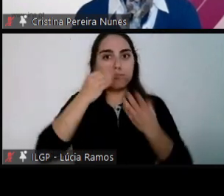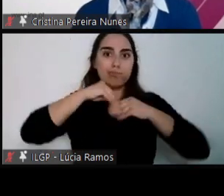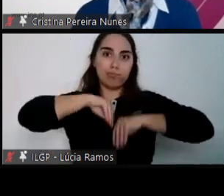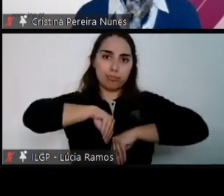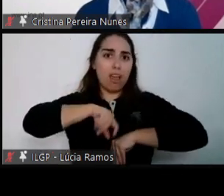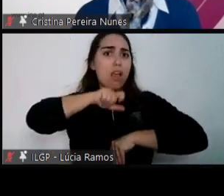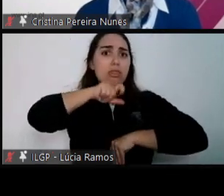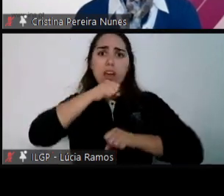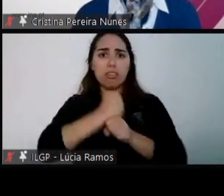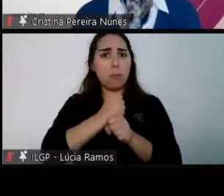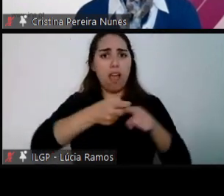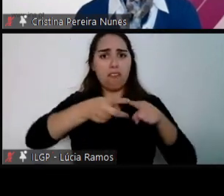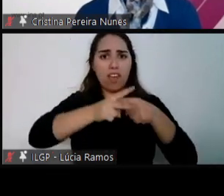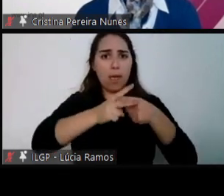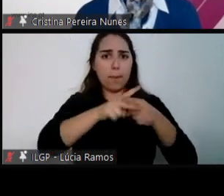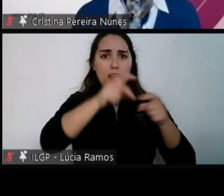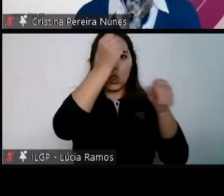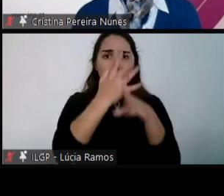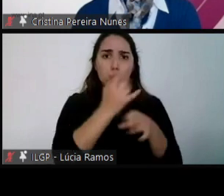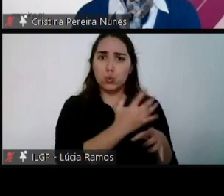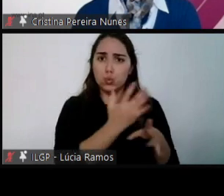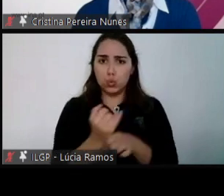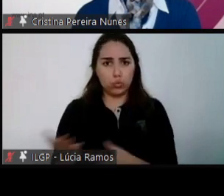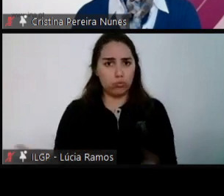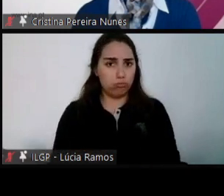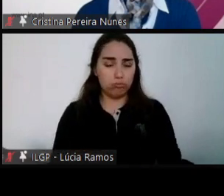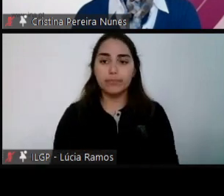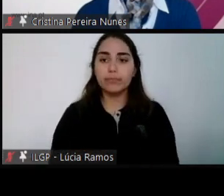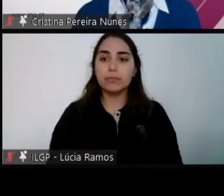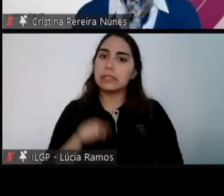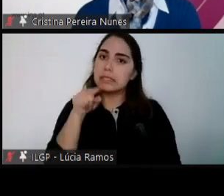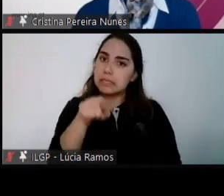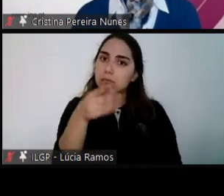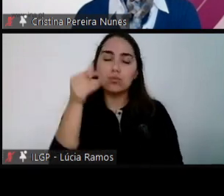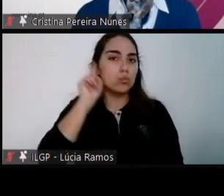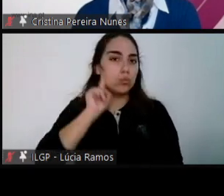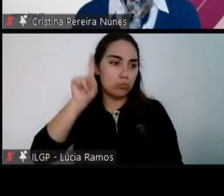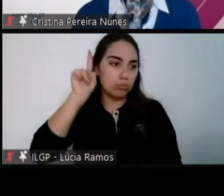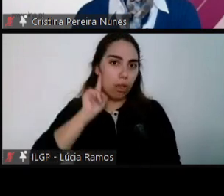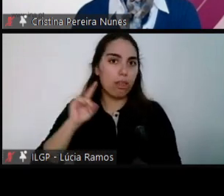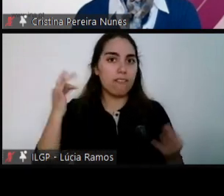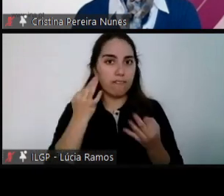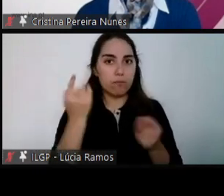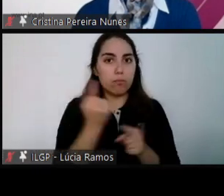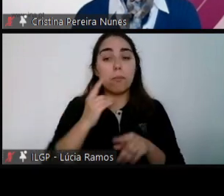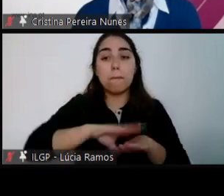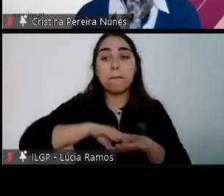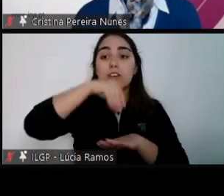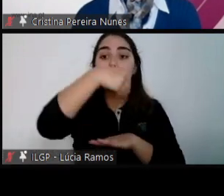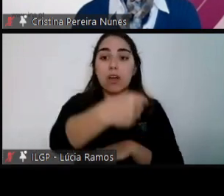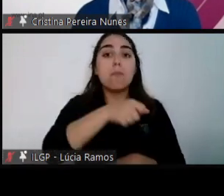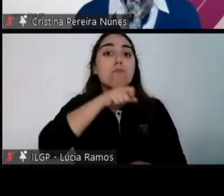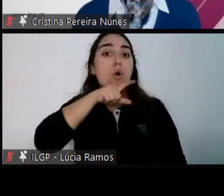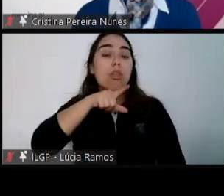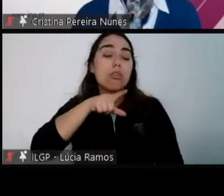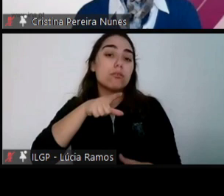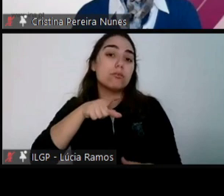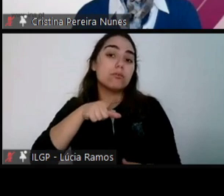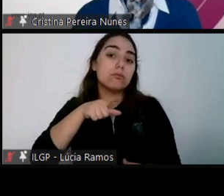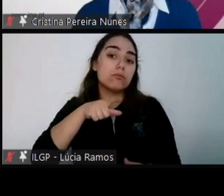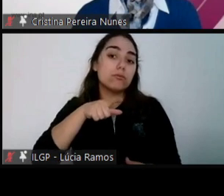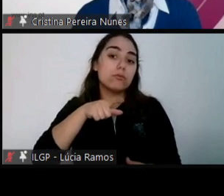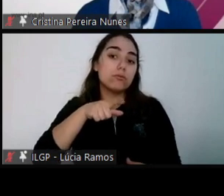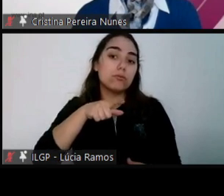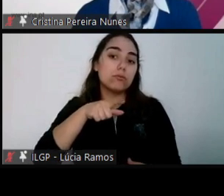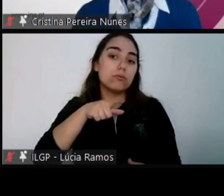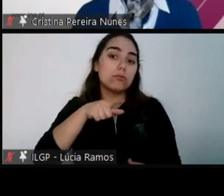qualquer outra ferramenta de Business Intelligence. E isso é muito importante. Mais tarde eu quiser ir para, agora passo a publicidade, uma